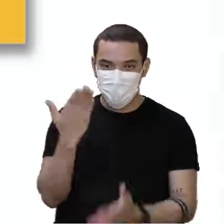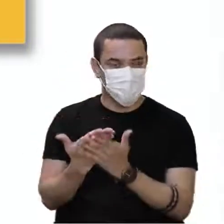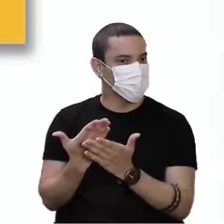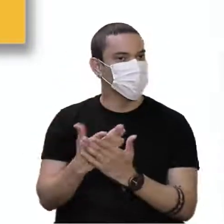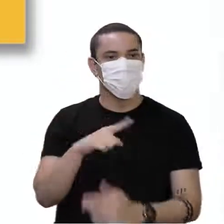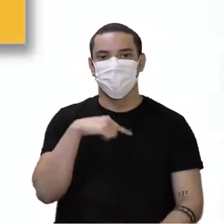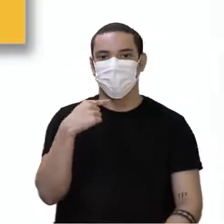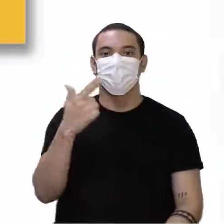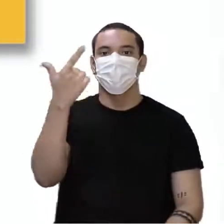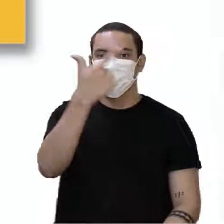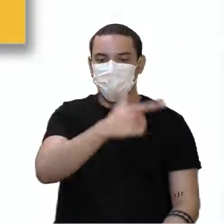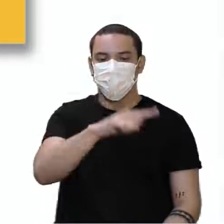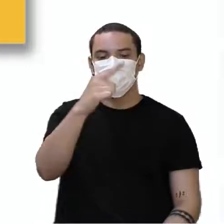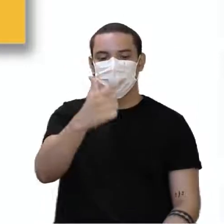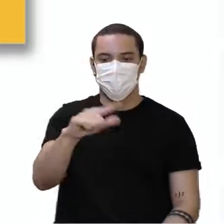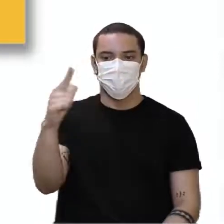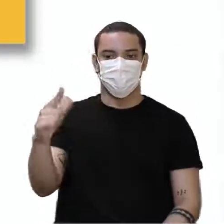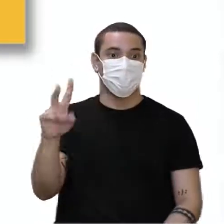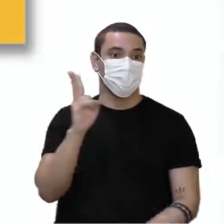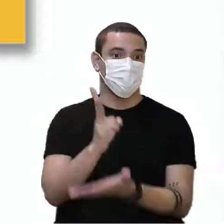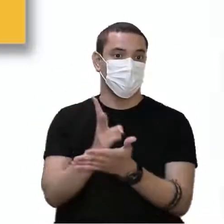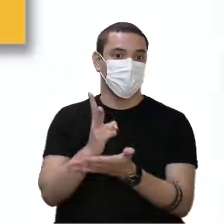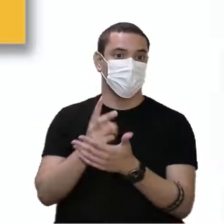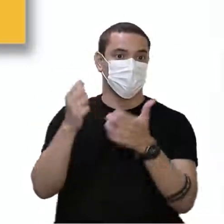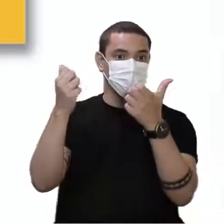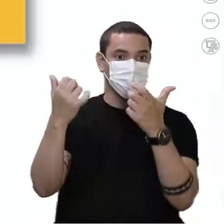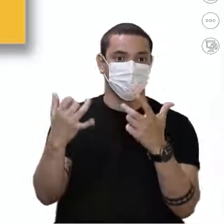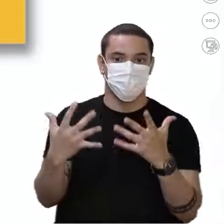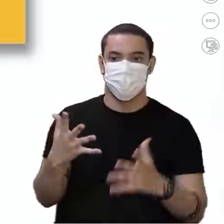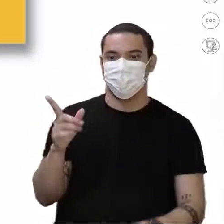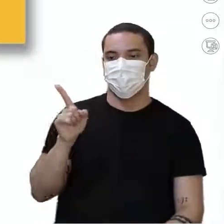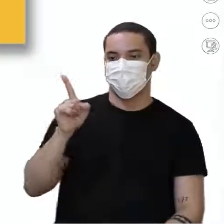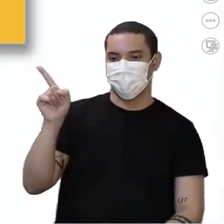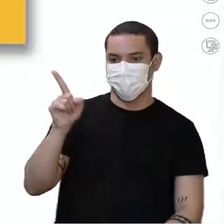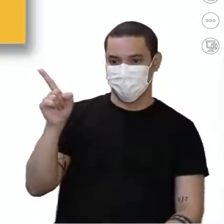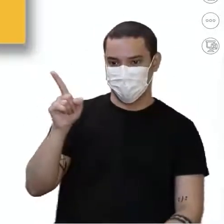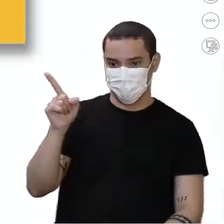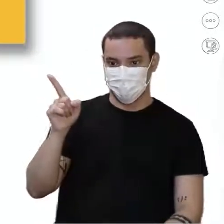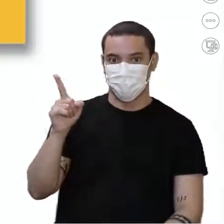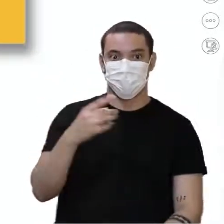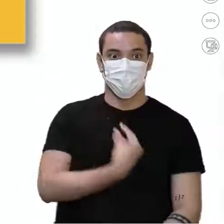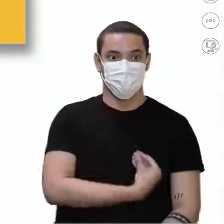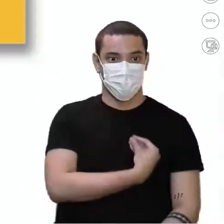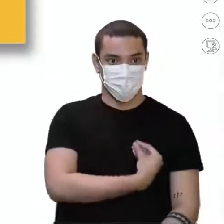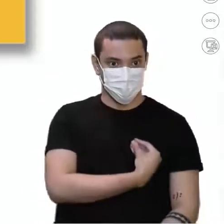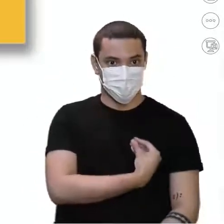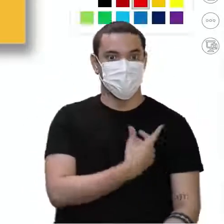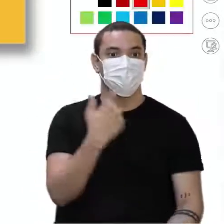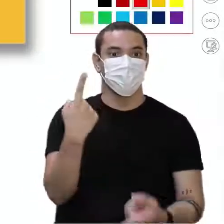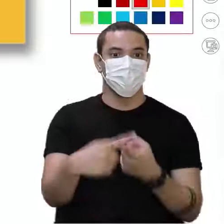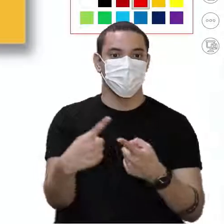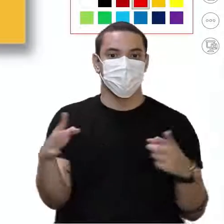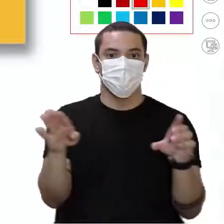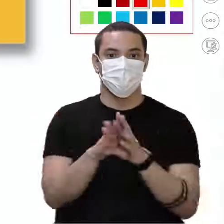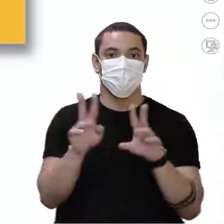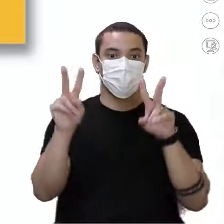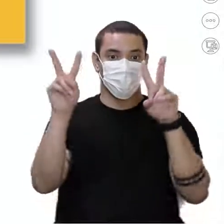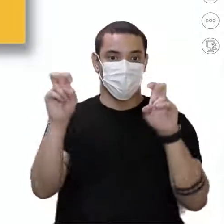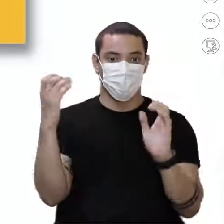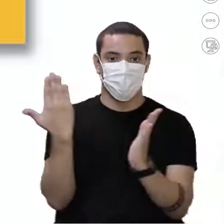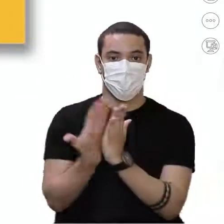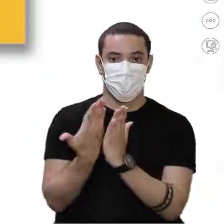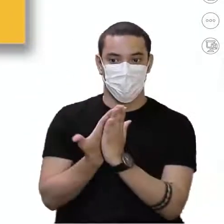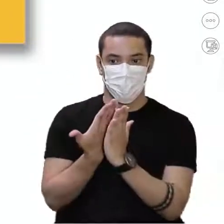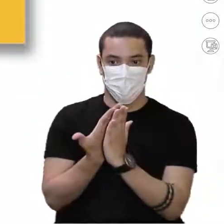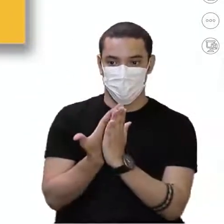aulas. Vamos ter mais algumas aulas sobre o nosso querido e temido Present Perfect, o presente perfeito. E no título da aula de